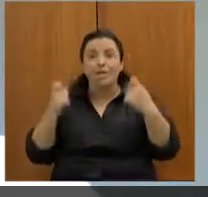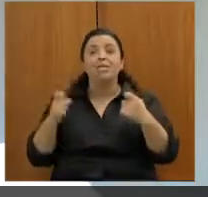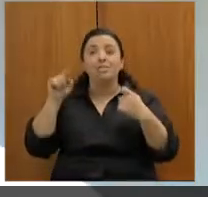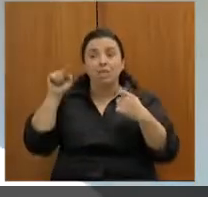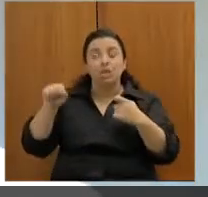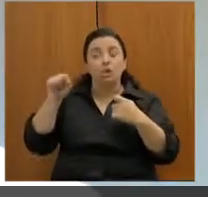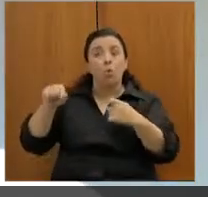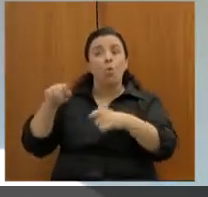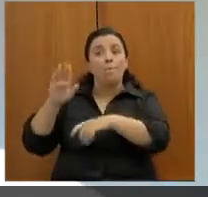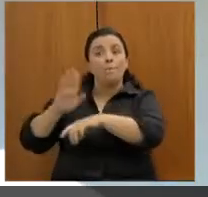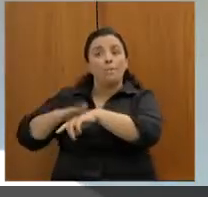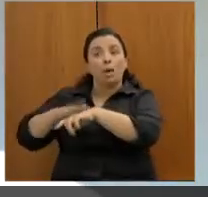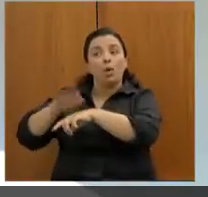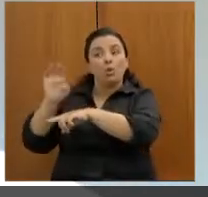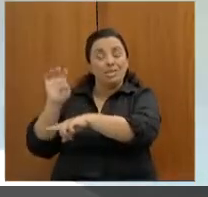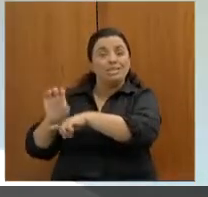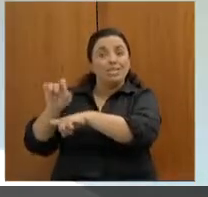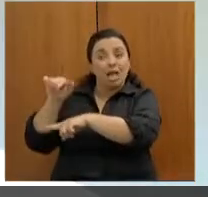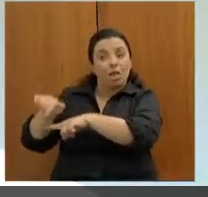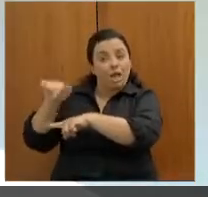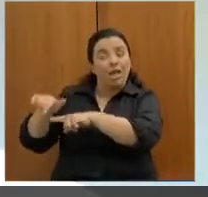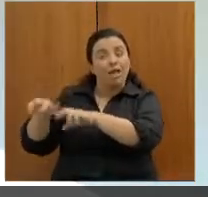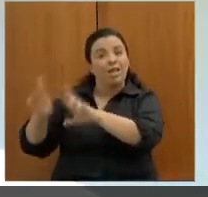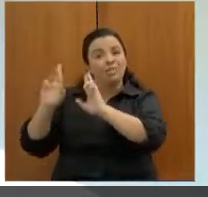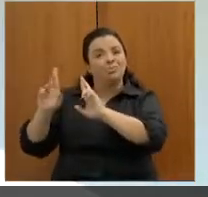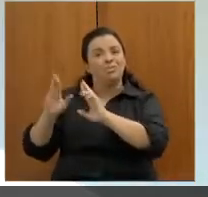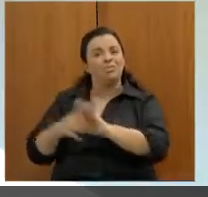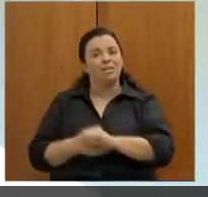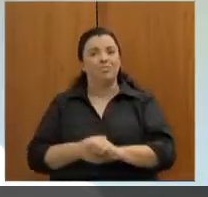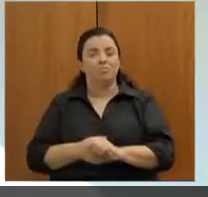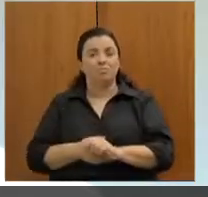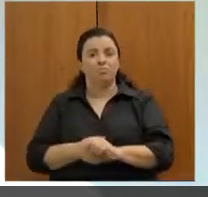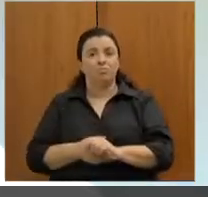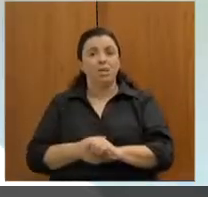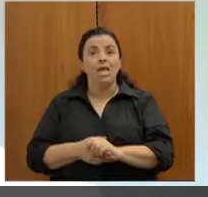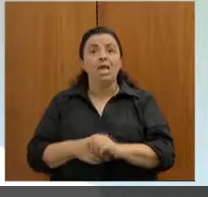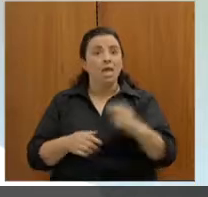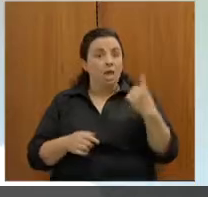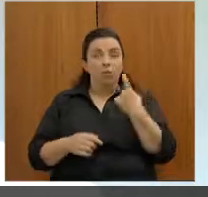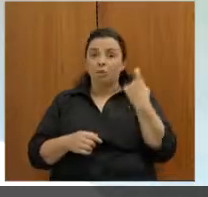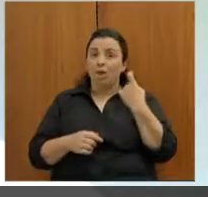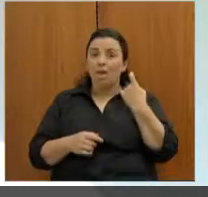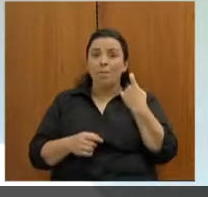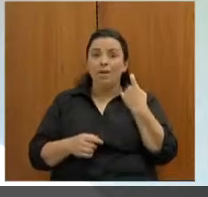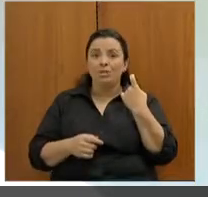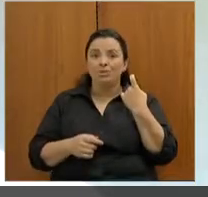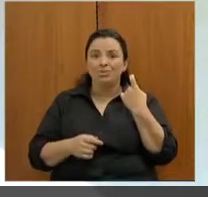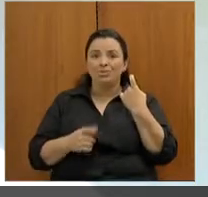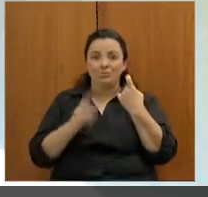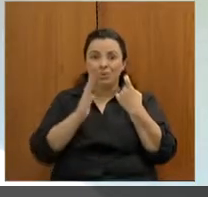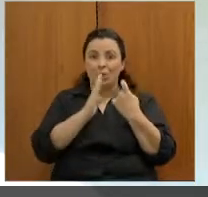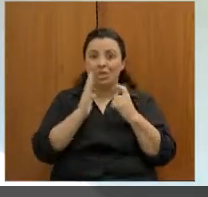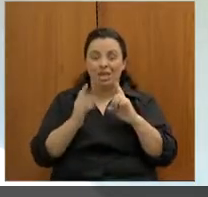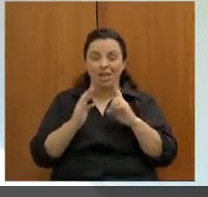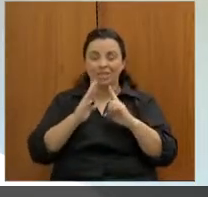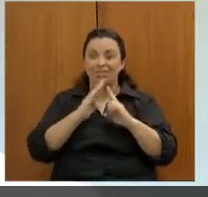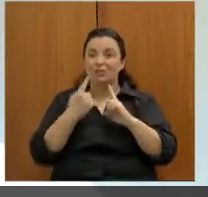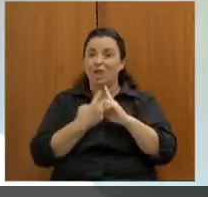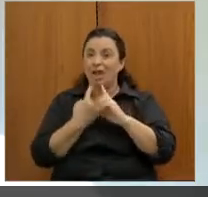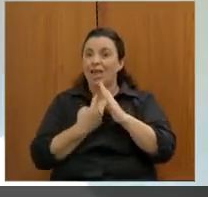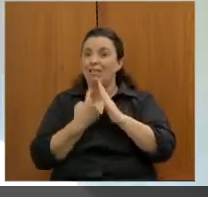O que é o isolamento social durante a pandemia nós vamos ter bater os mundo isso estava precisava apresentar